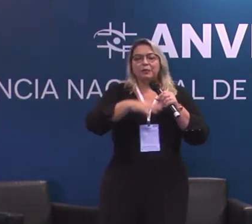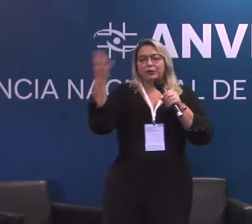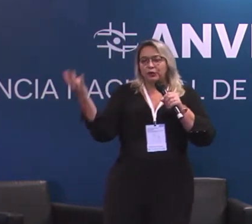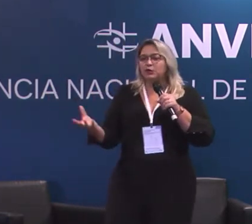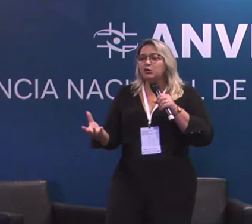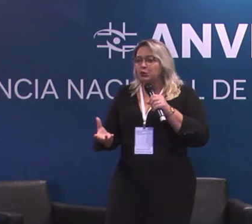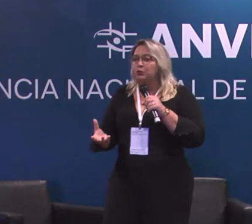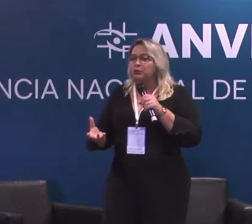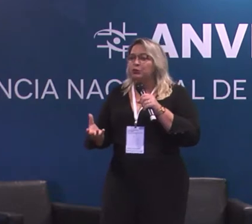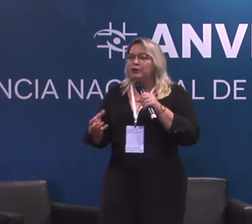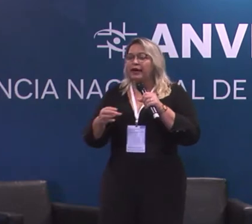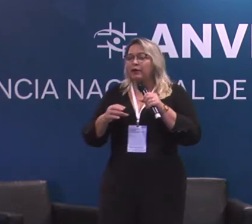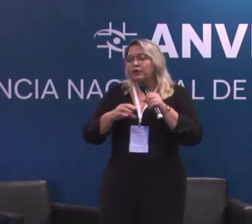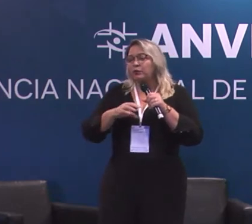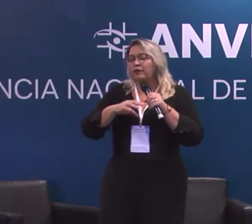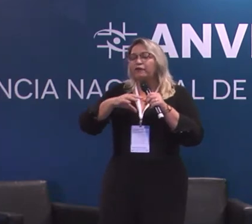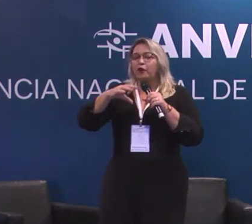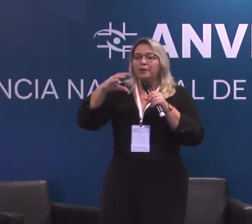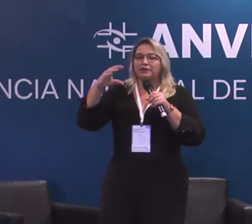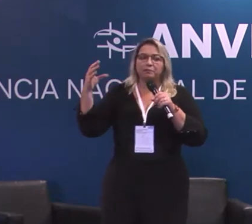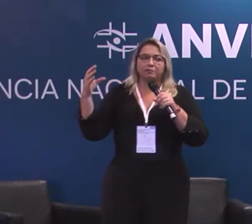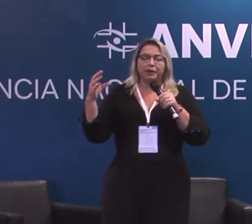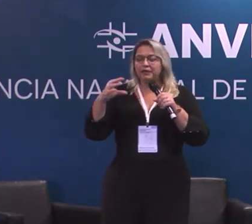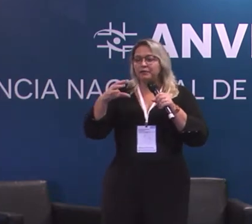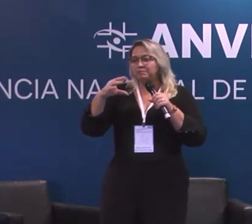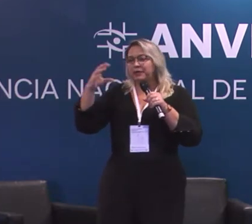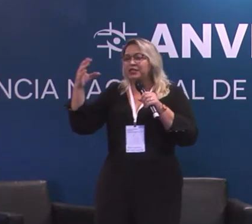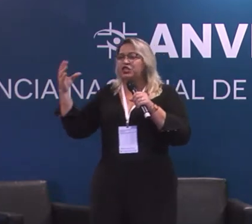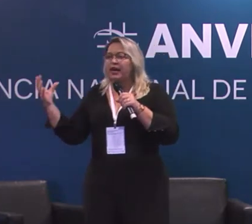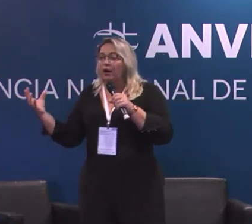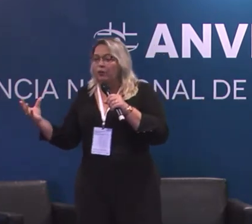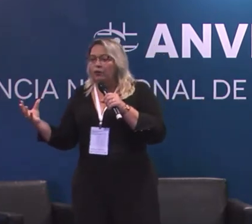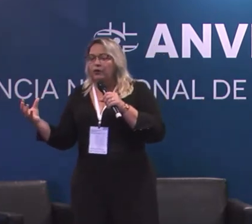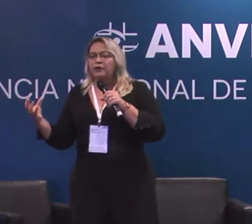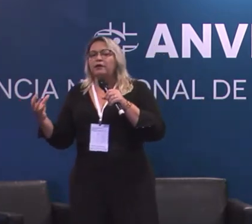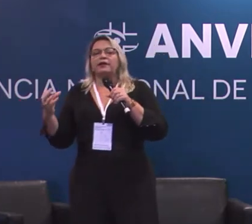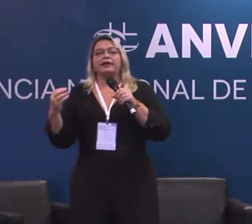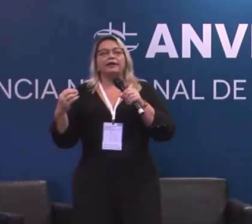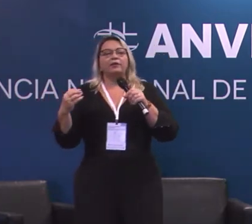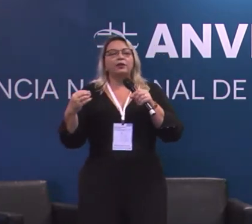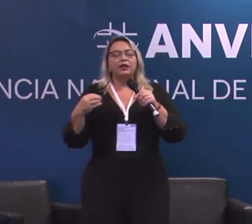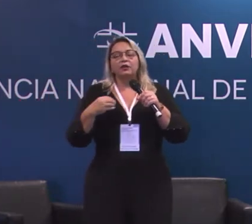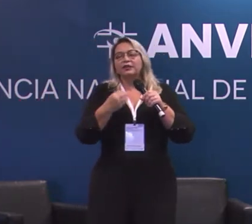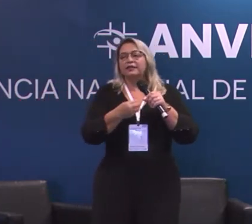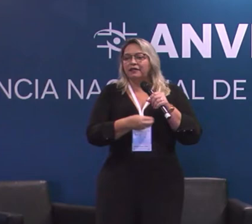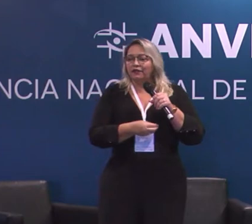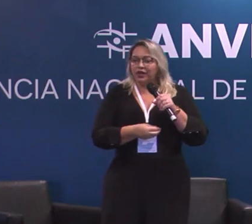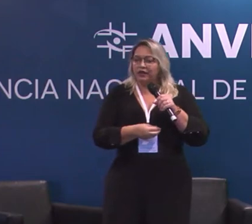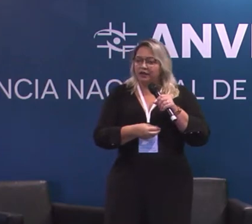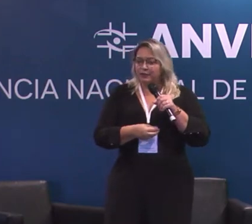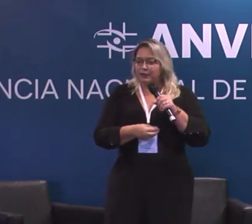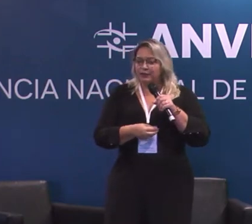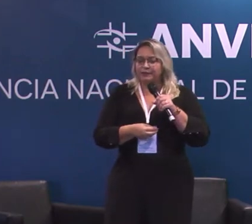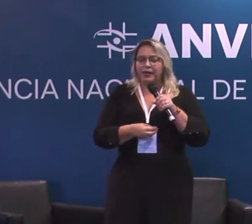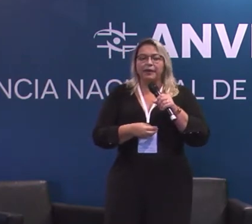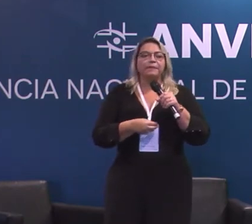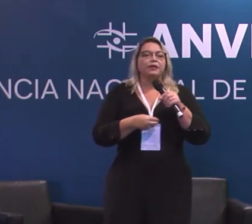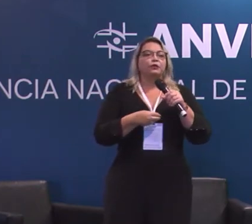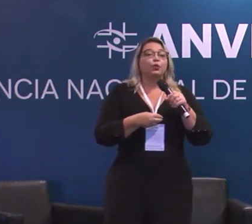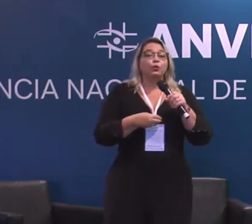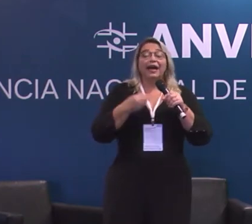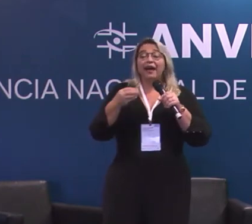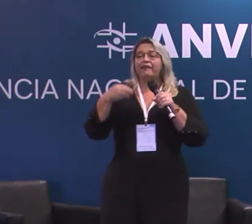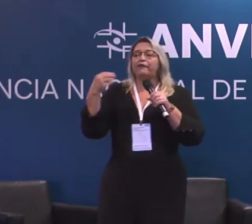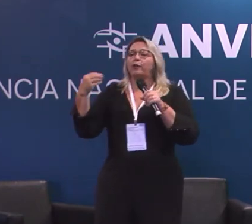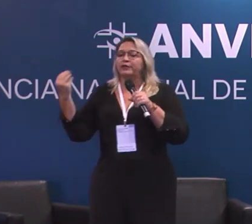despeito disso tudo, é de uma forma bem geral... o que nós identificamos, né,